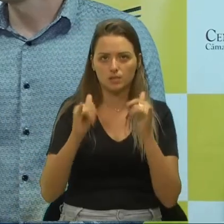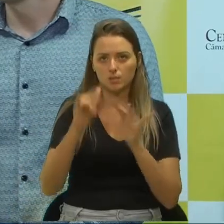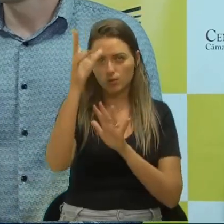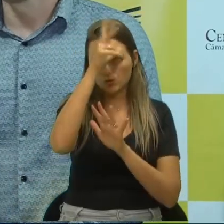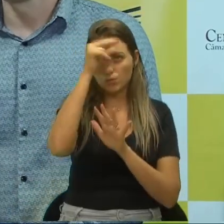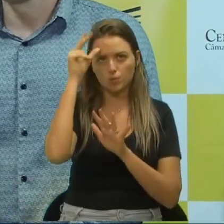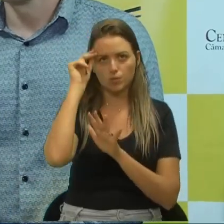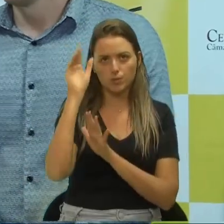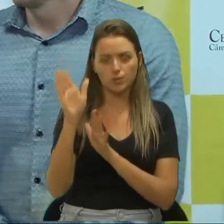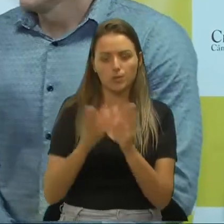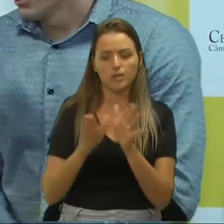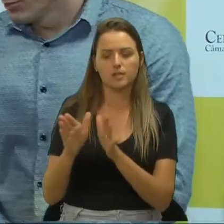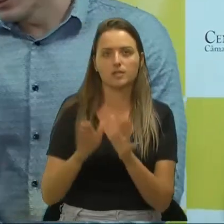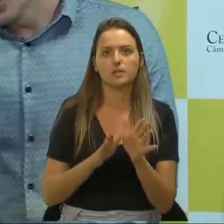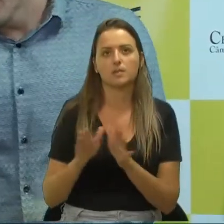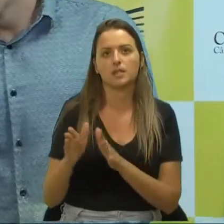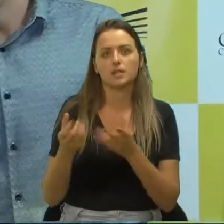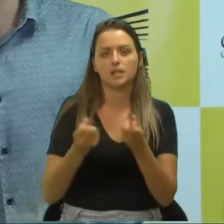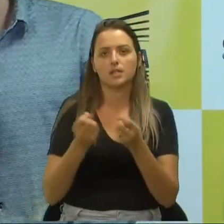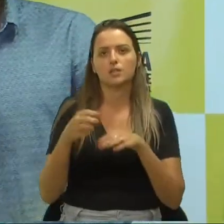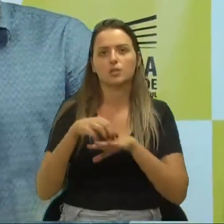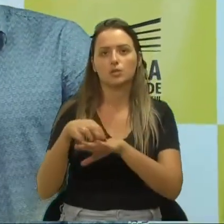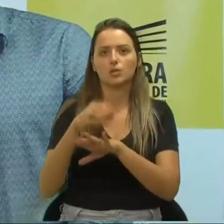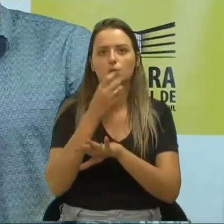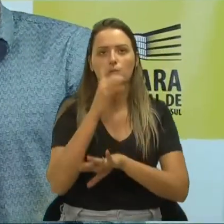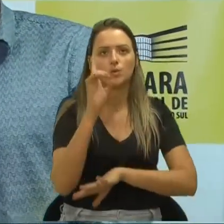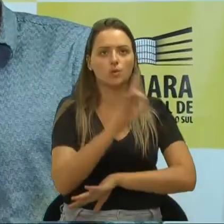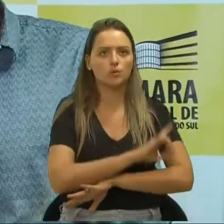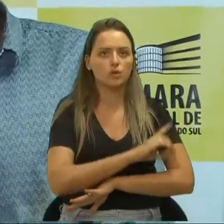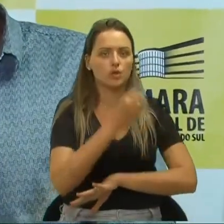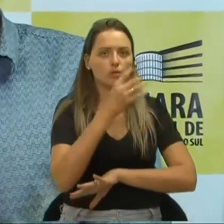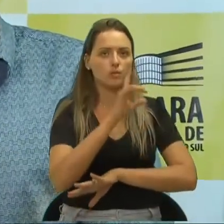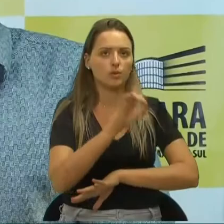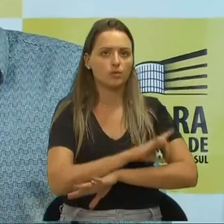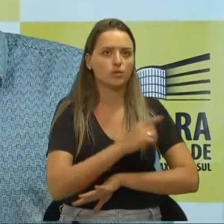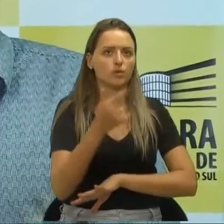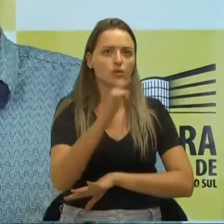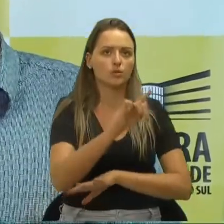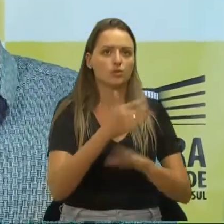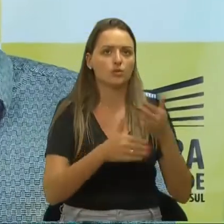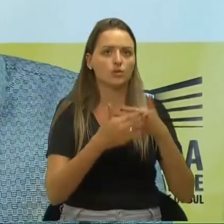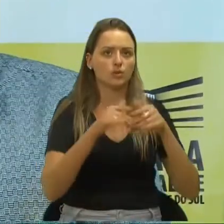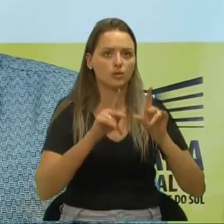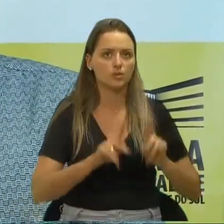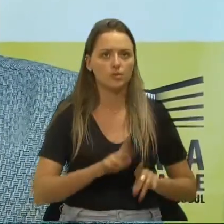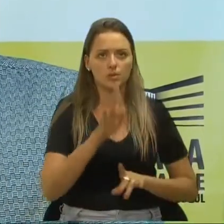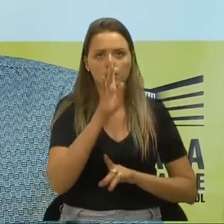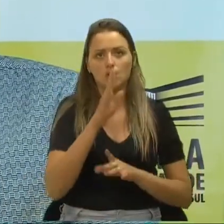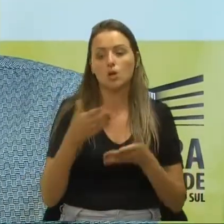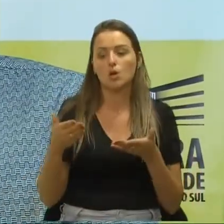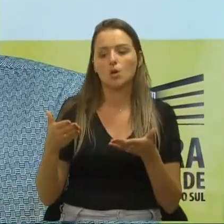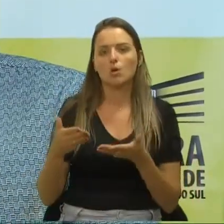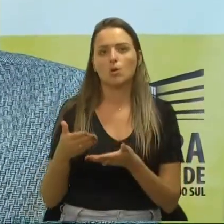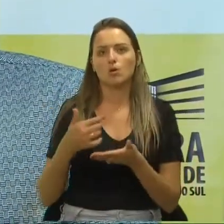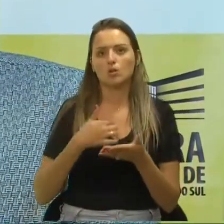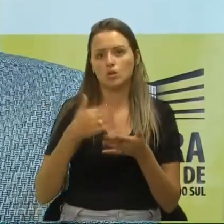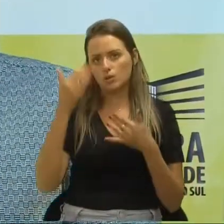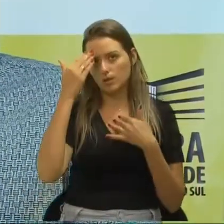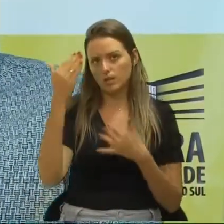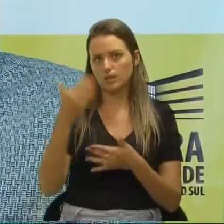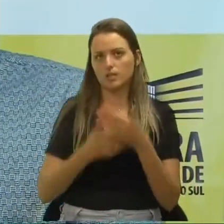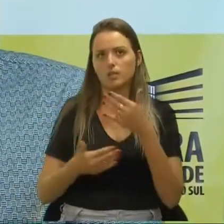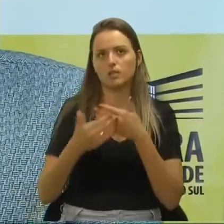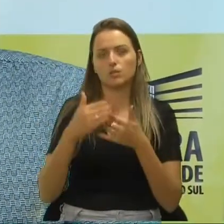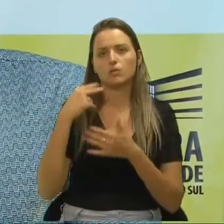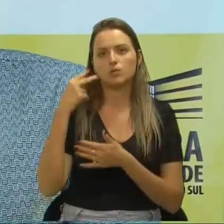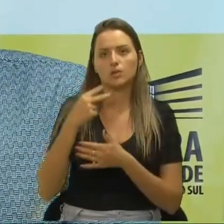já marcada. Bom dia, vereador. Bom dia aos que nos assistem novamente. Justamente, hoje eu agradeci os